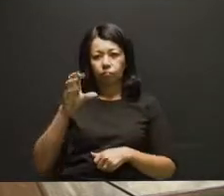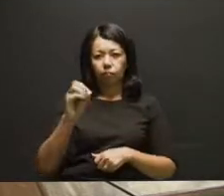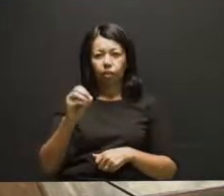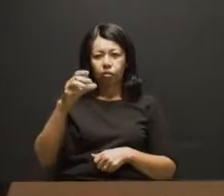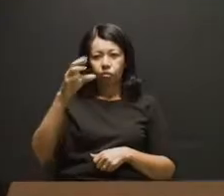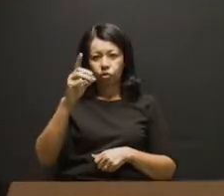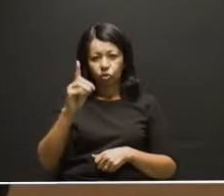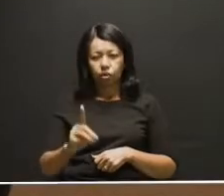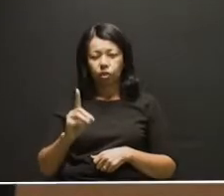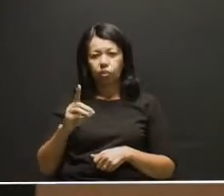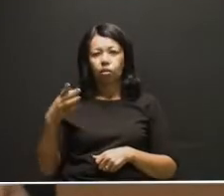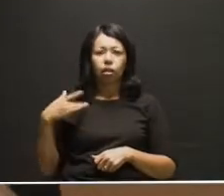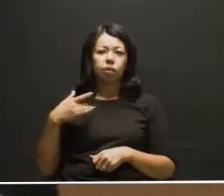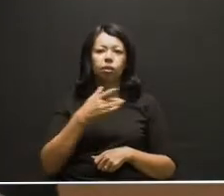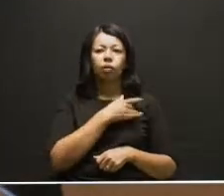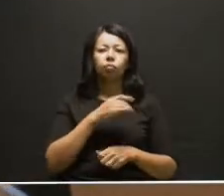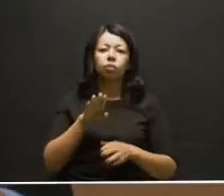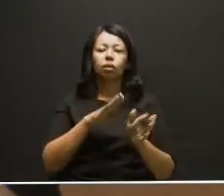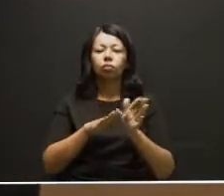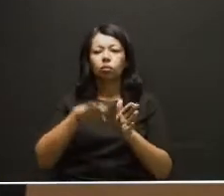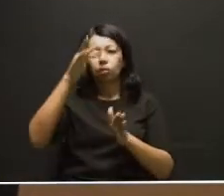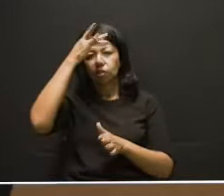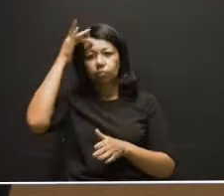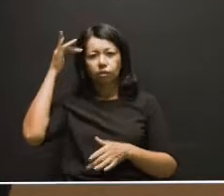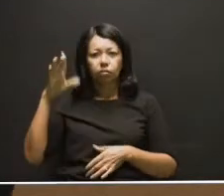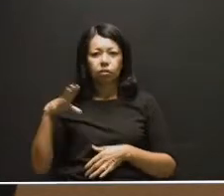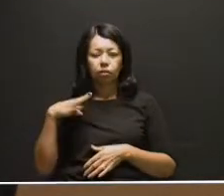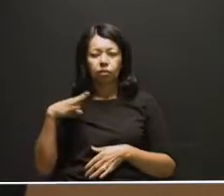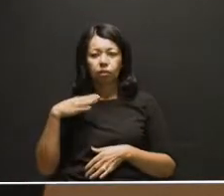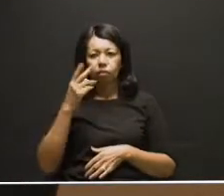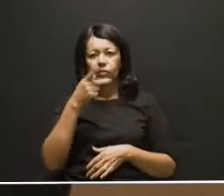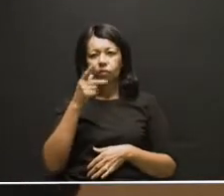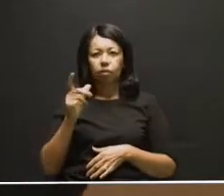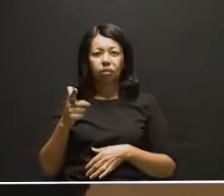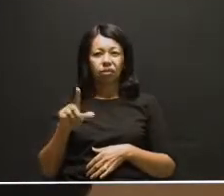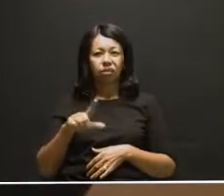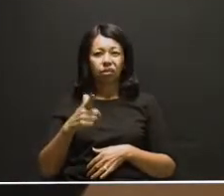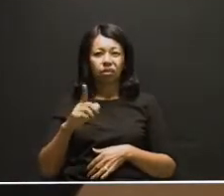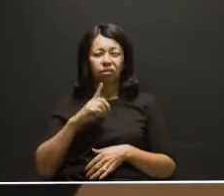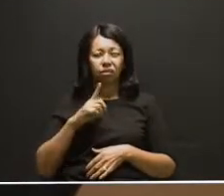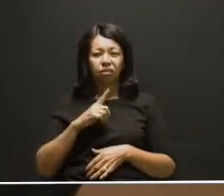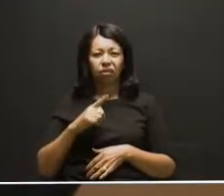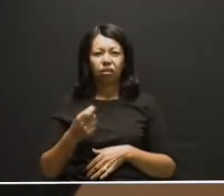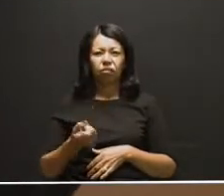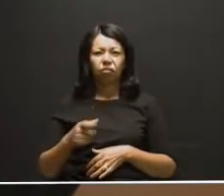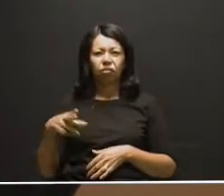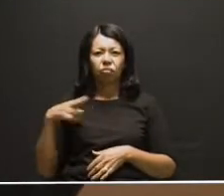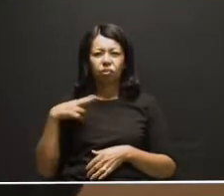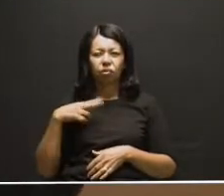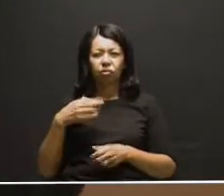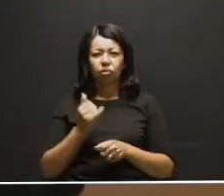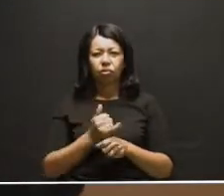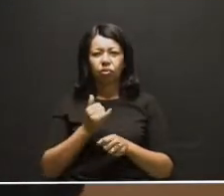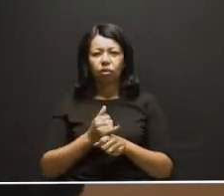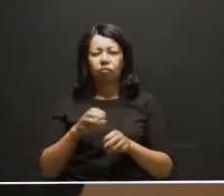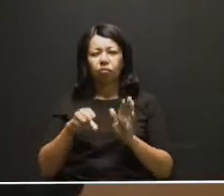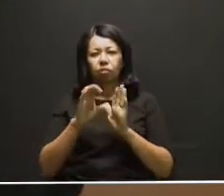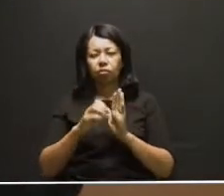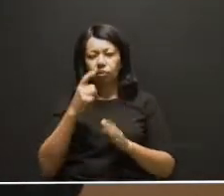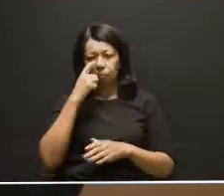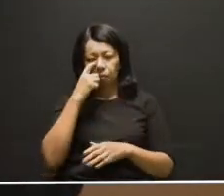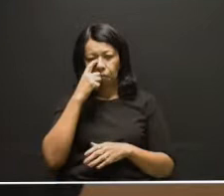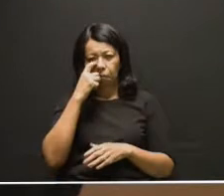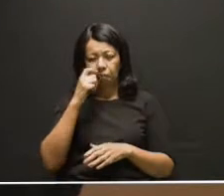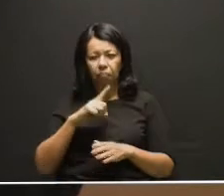direito à saúde a todos os habitantes do município a matéria não se enquadra nas competências privativas do chefe do executivo prevista no